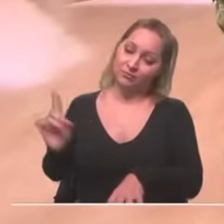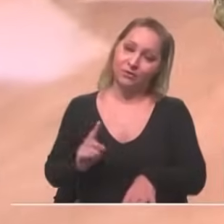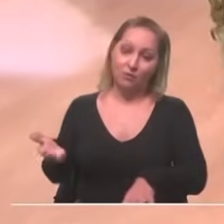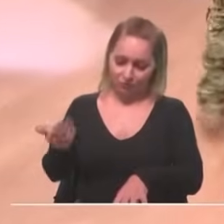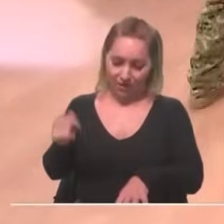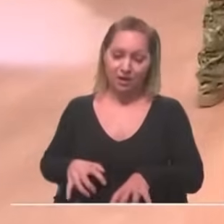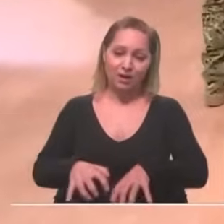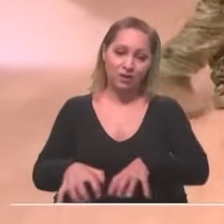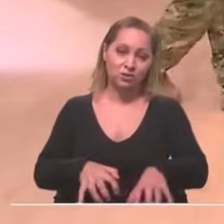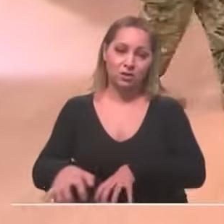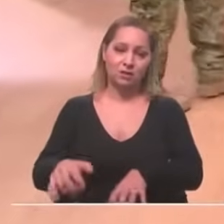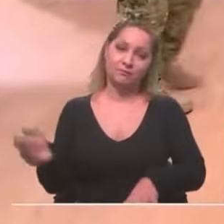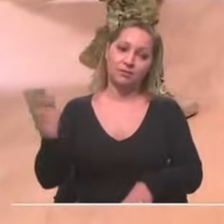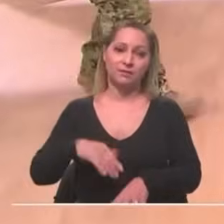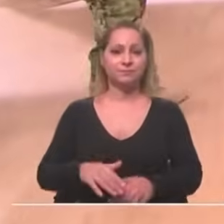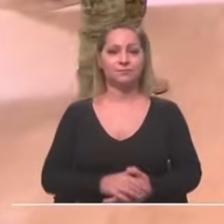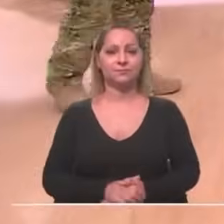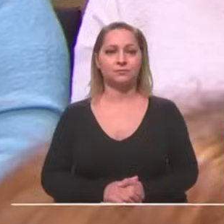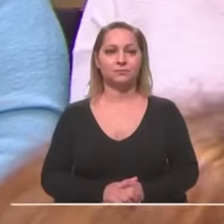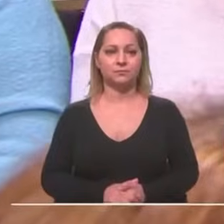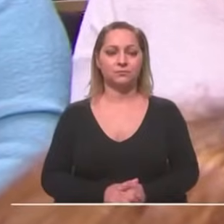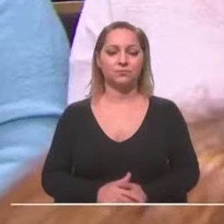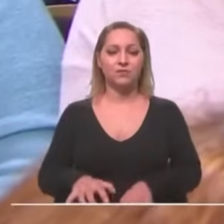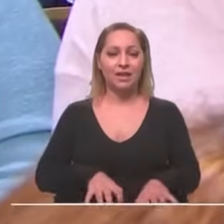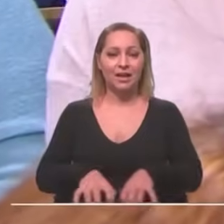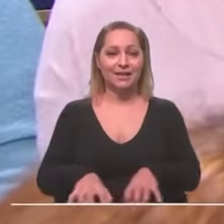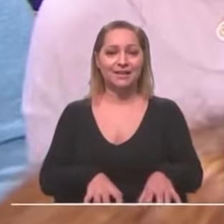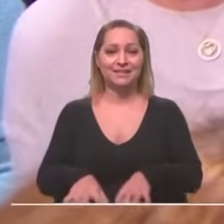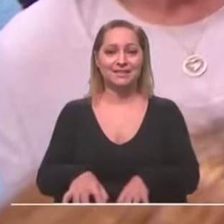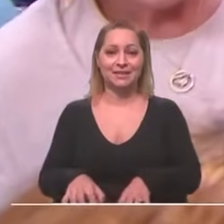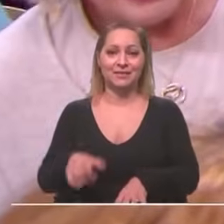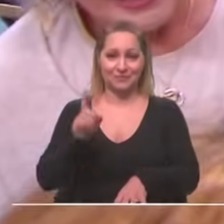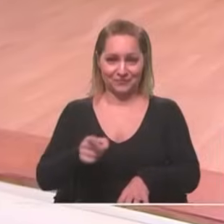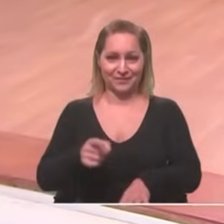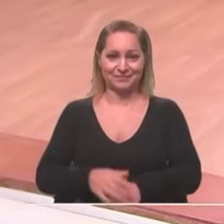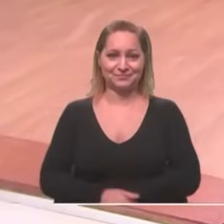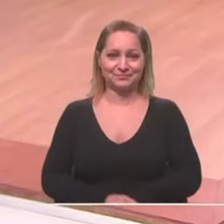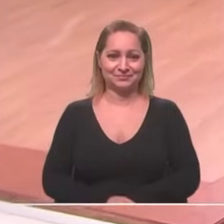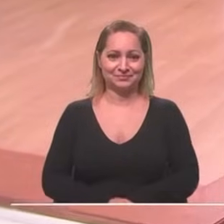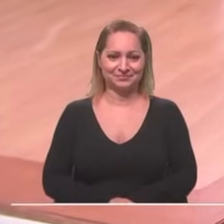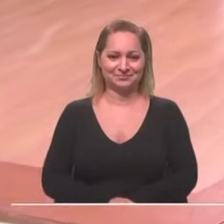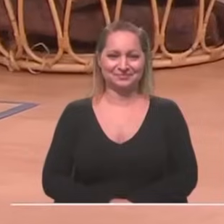Arraste já, que foi difícil. Vamos iniciar o treino. Arrastar, isso. Vamos lá, vamos lá.